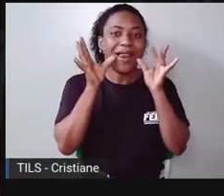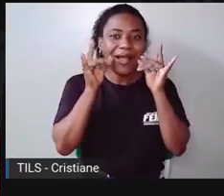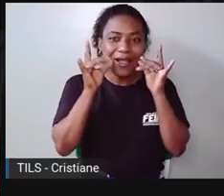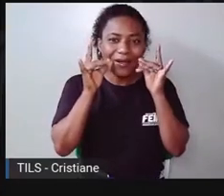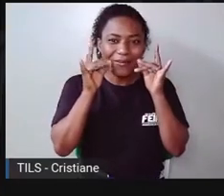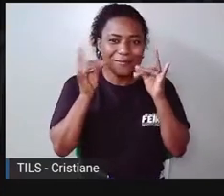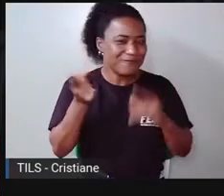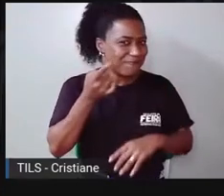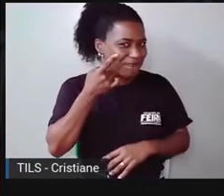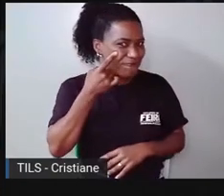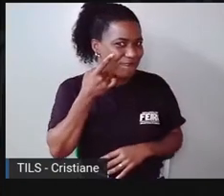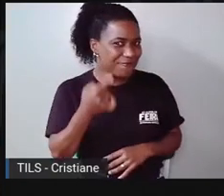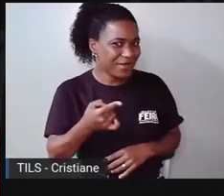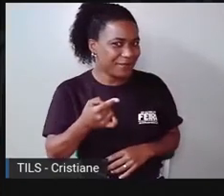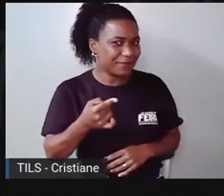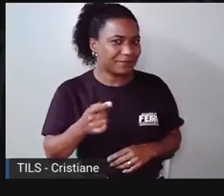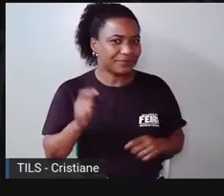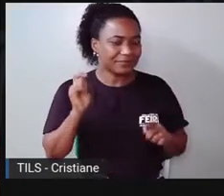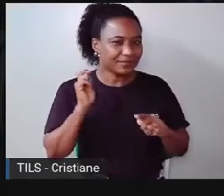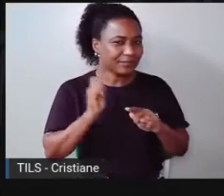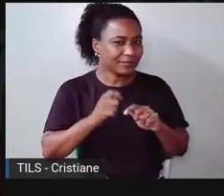o som delas? Sim.